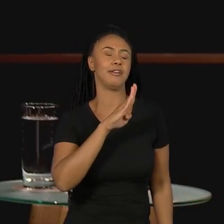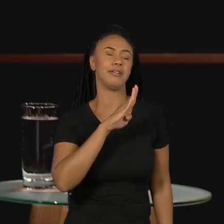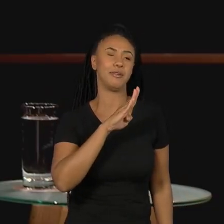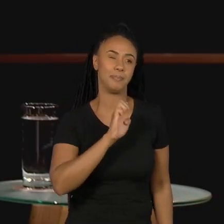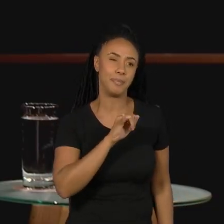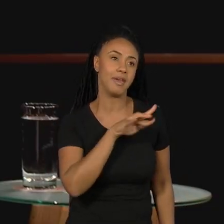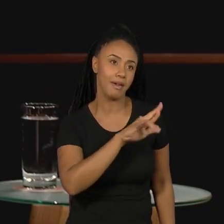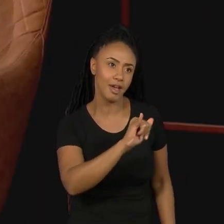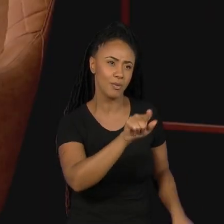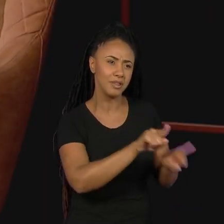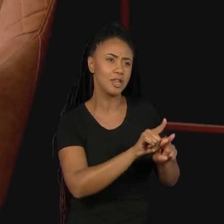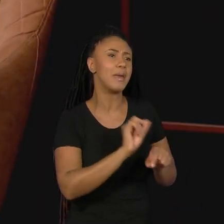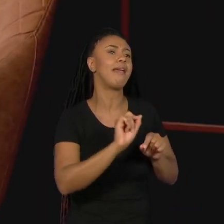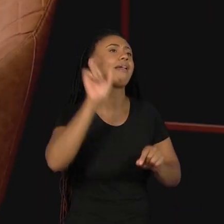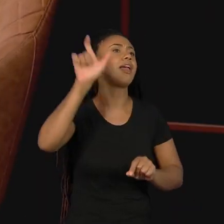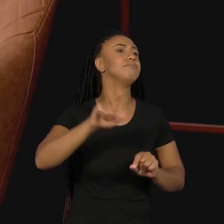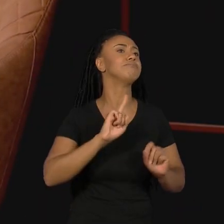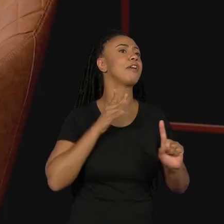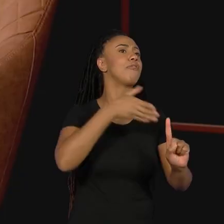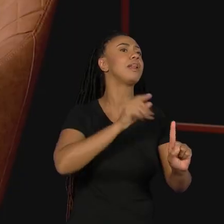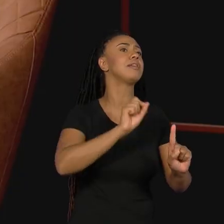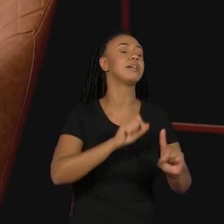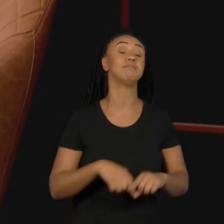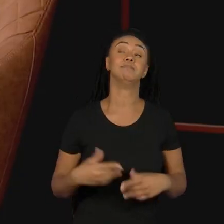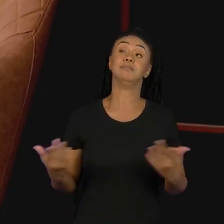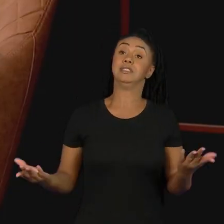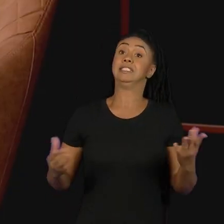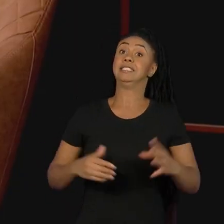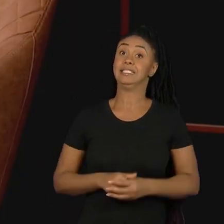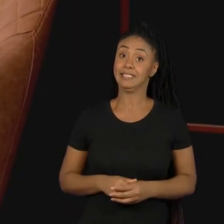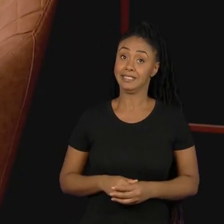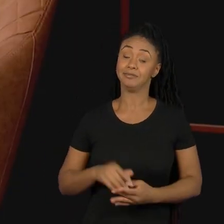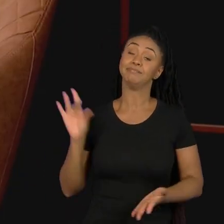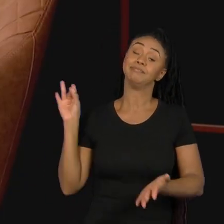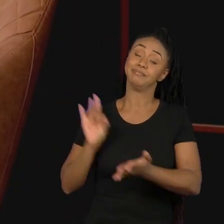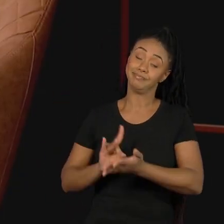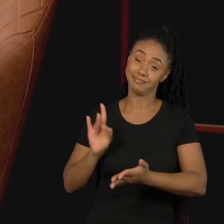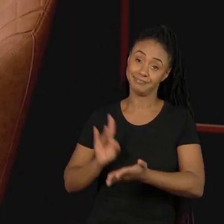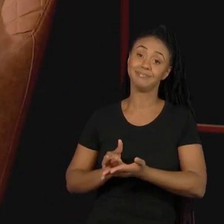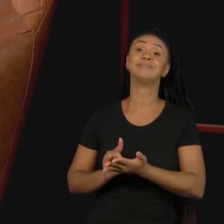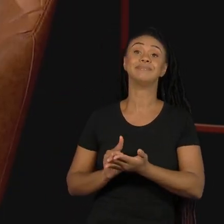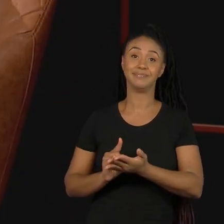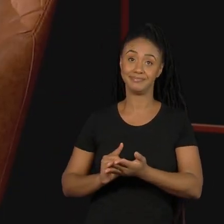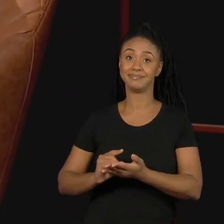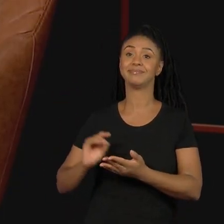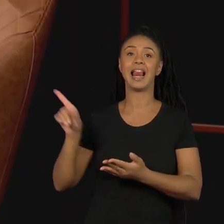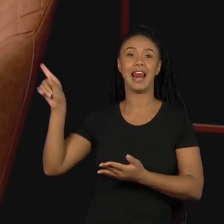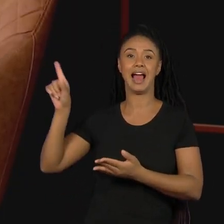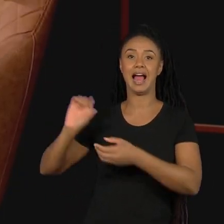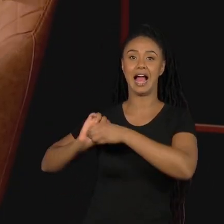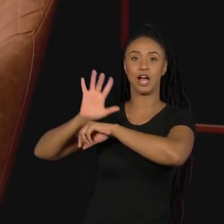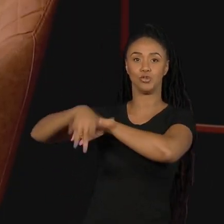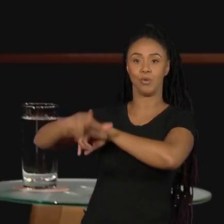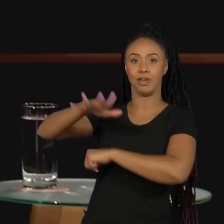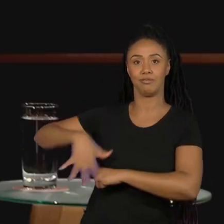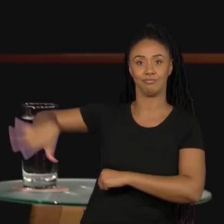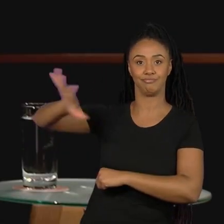remotas da música? Olha, eu acho que é mais remoto realmente é em Cachoeiro, que lá... Cachoeiro Itapemirim? Vinha do circo,